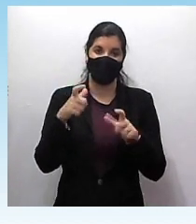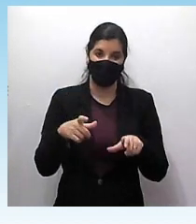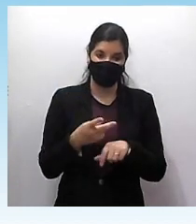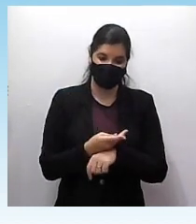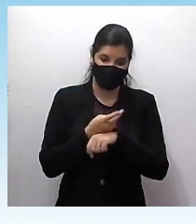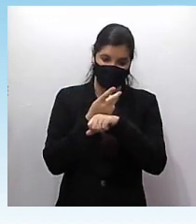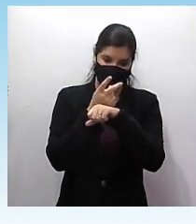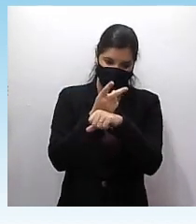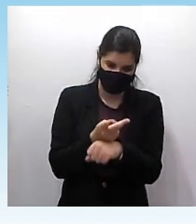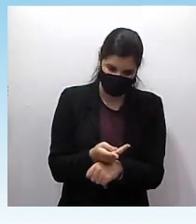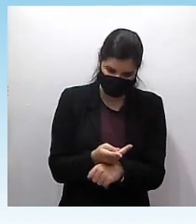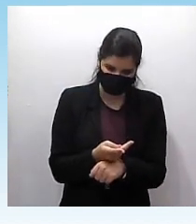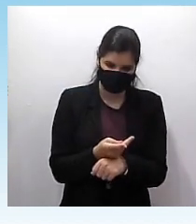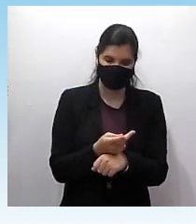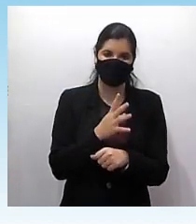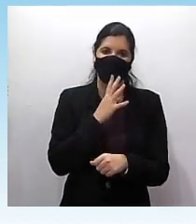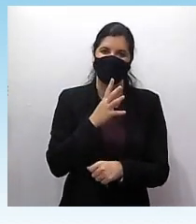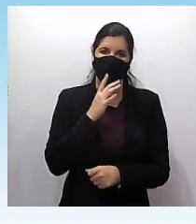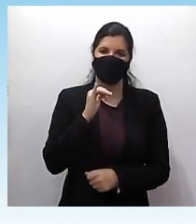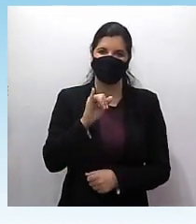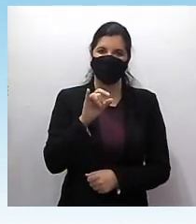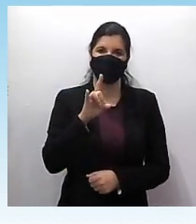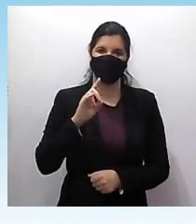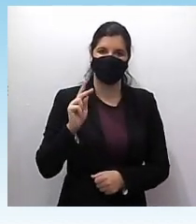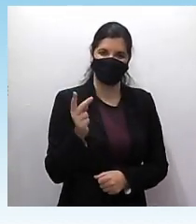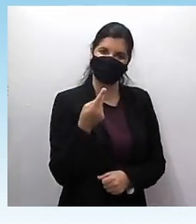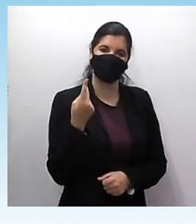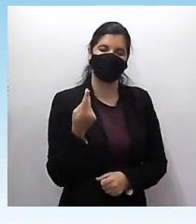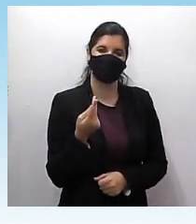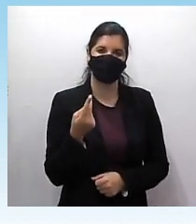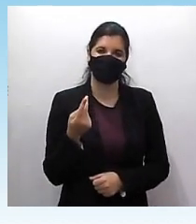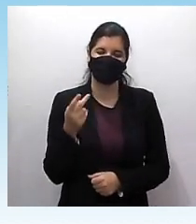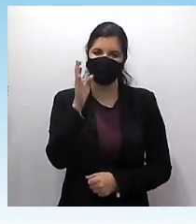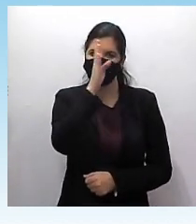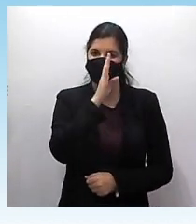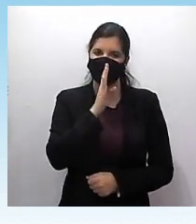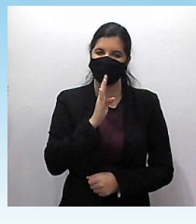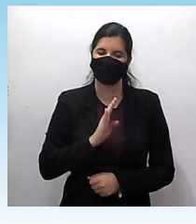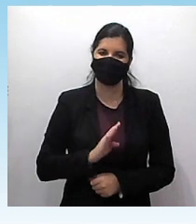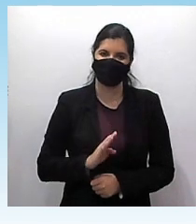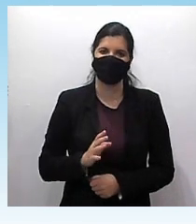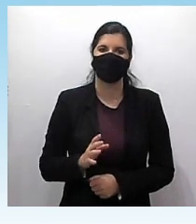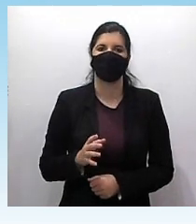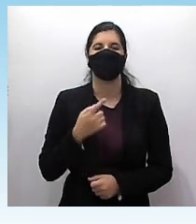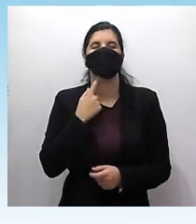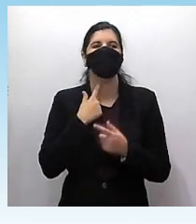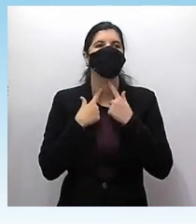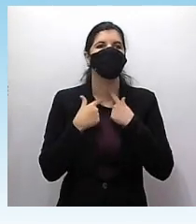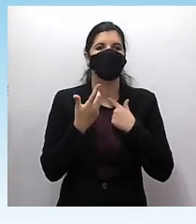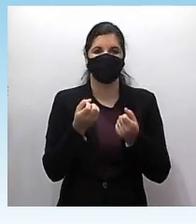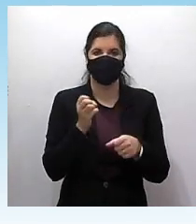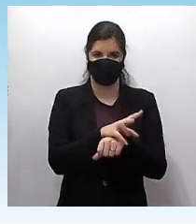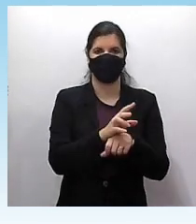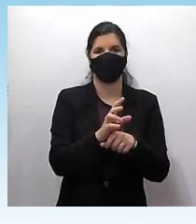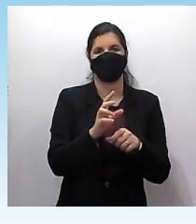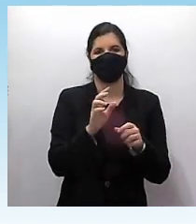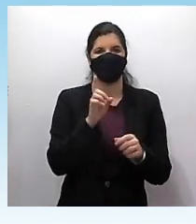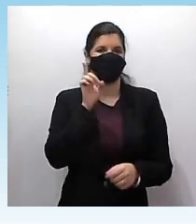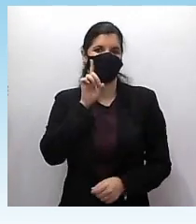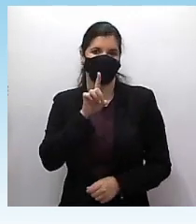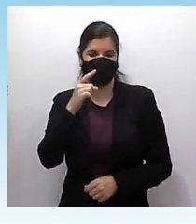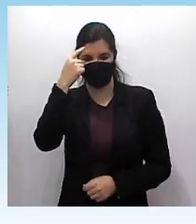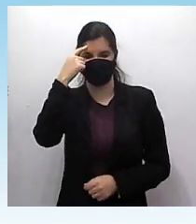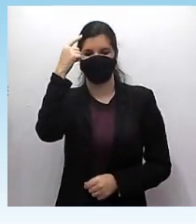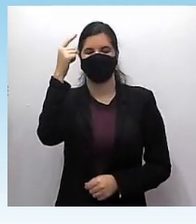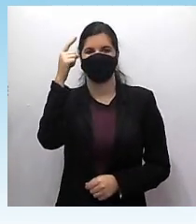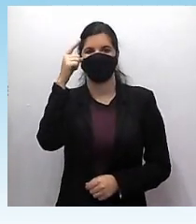procurar no país que tu vai é conhecer o IDH. Porque, veja, o brasileiro, muitos deles têm a mania de ir logo para os Estados Unidos, é o que vem à